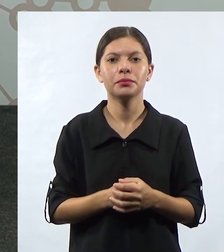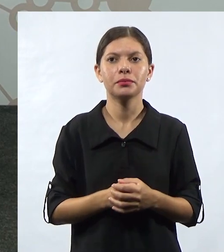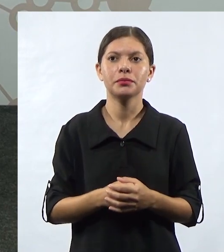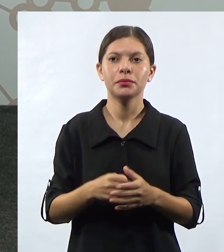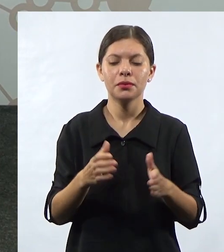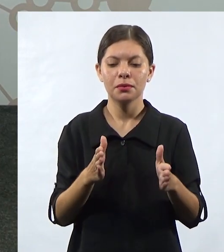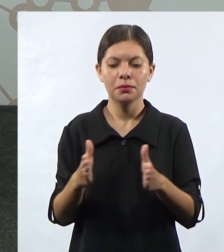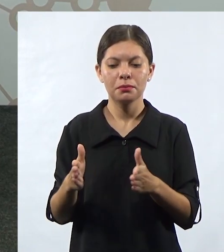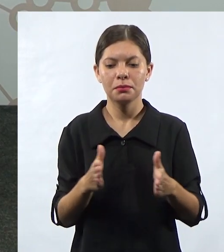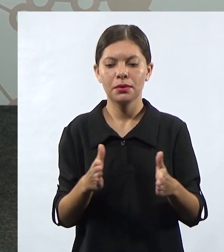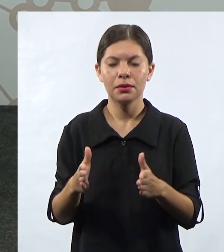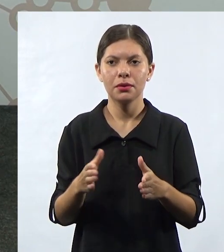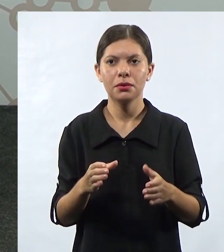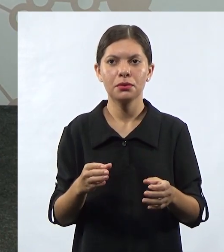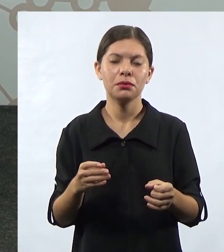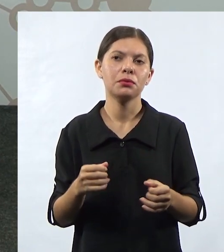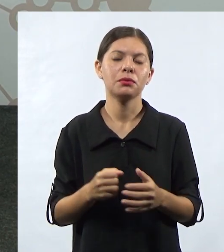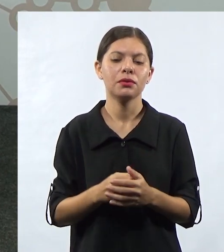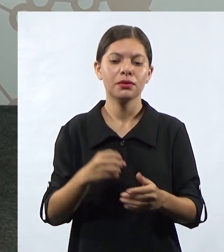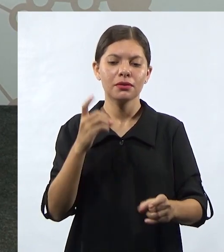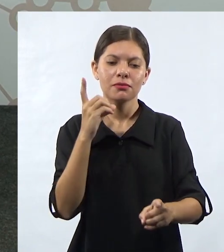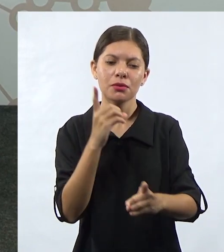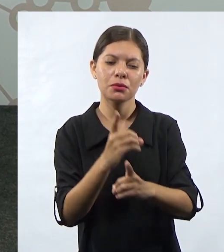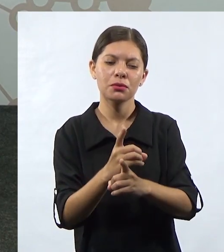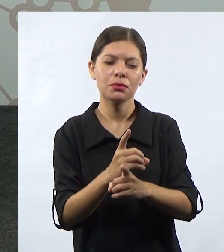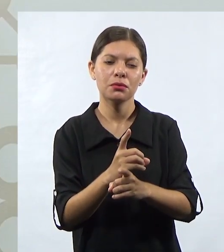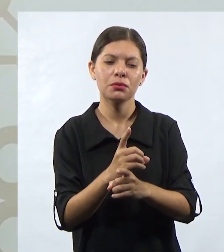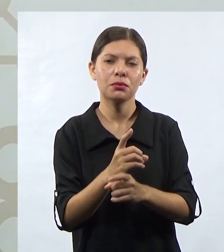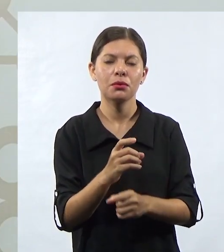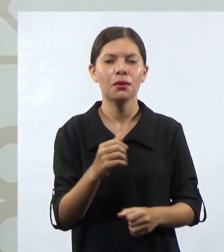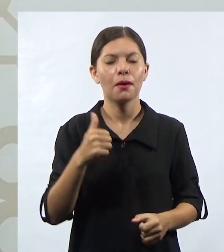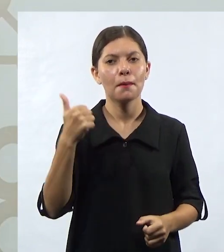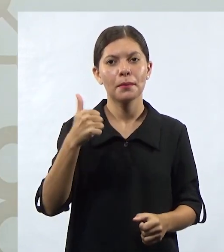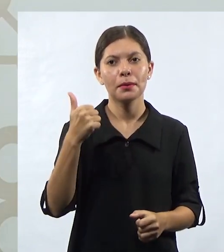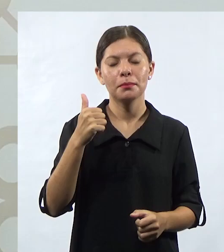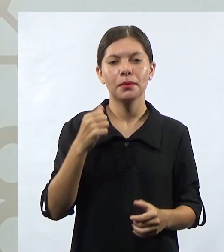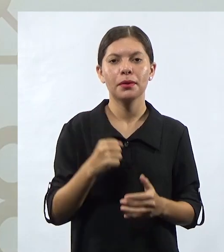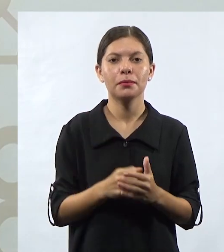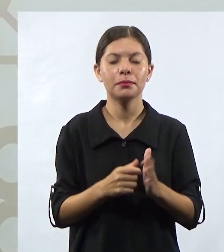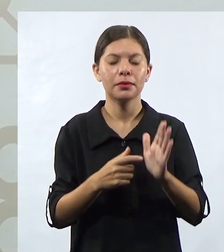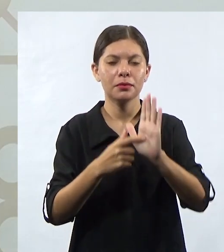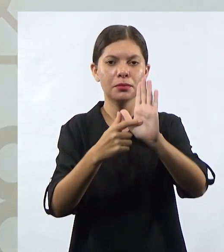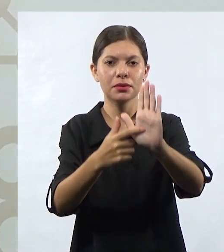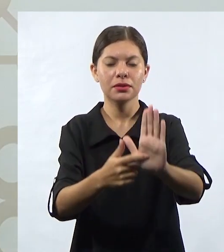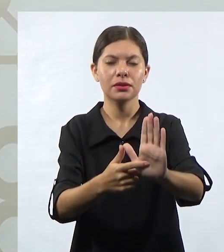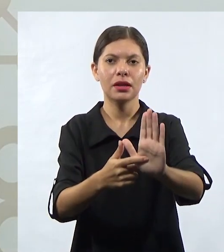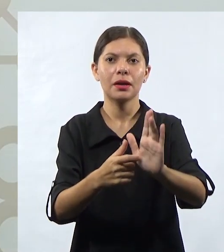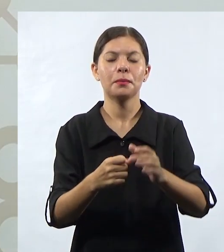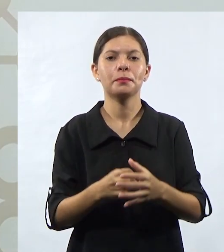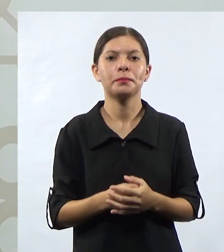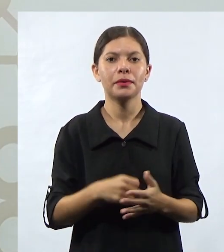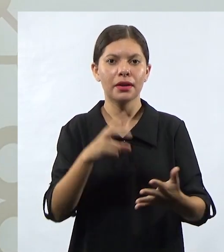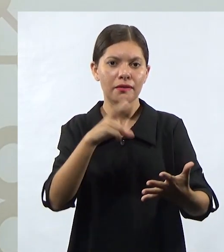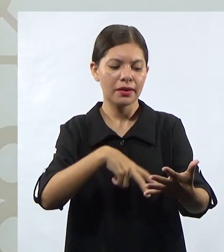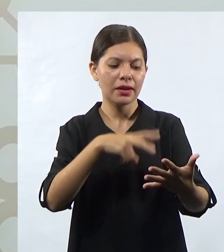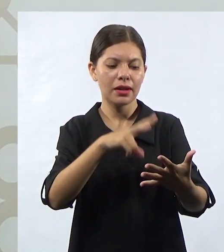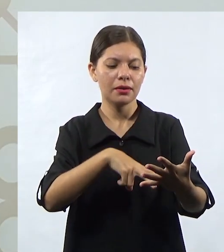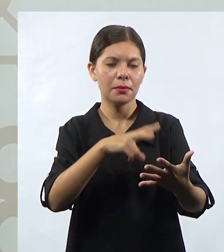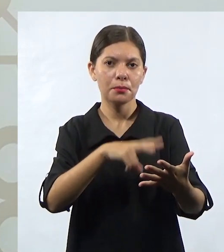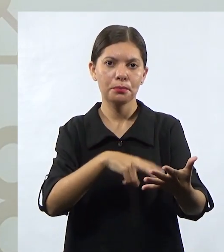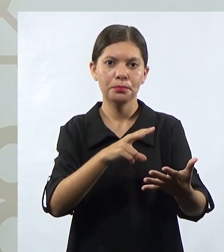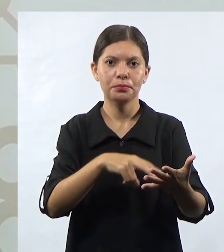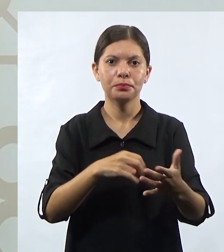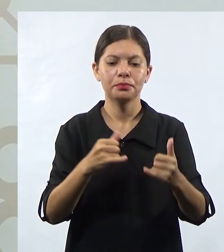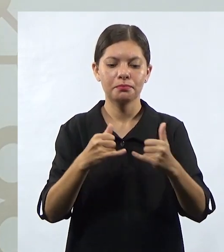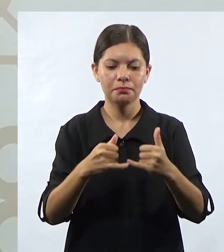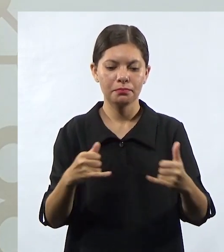descoberto o primeiro agente. Então, eu preciso demonstrar isso para quem constrói a linha do tempo, para quem vai ler a linha do